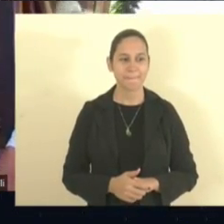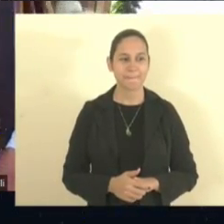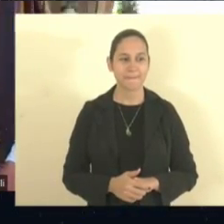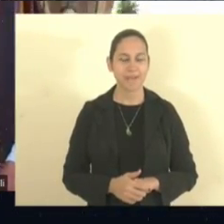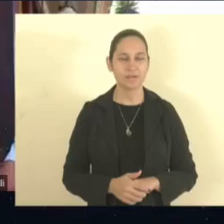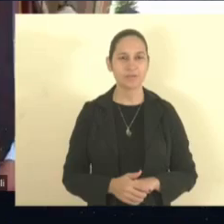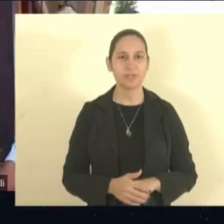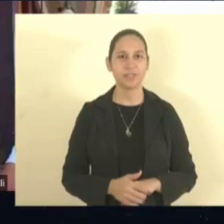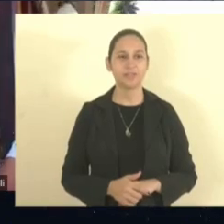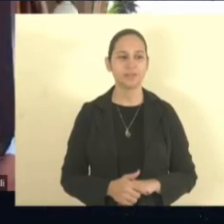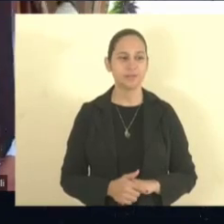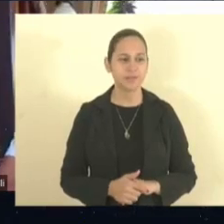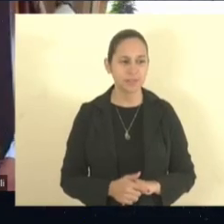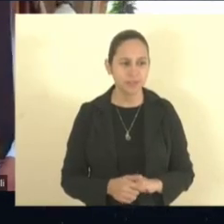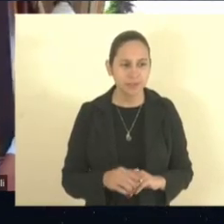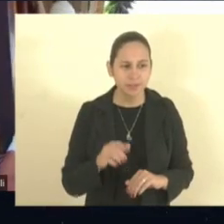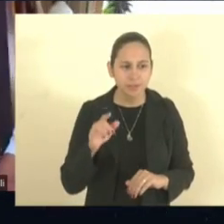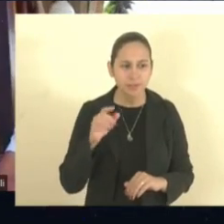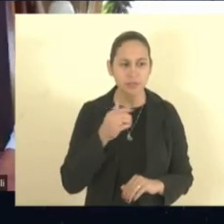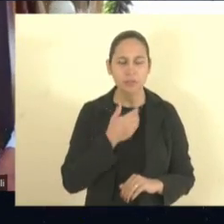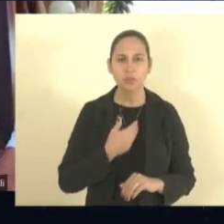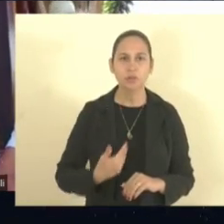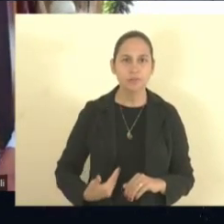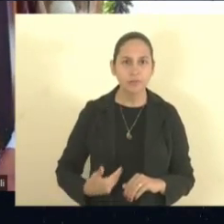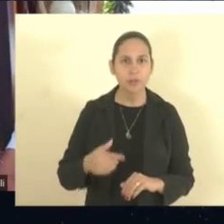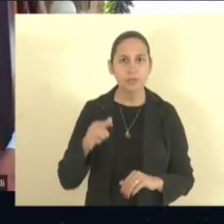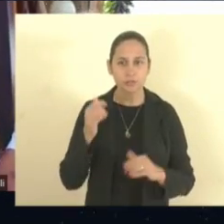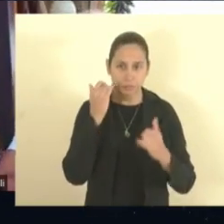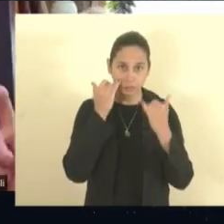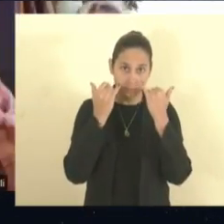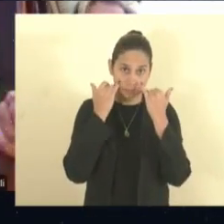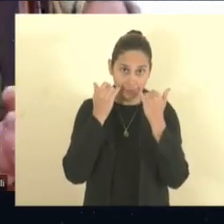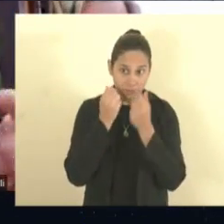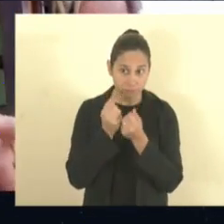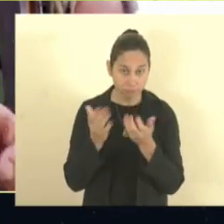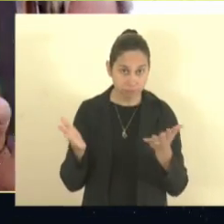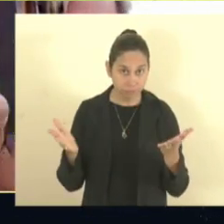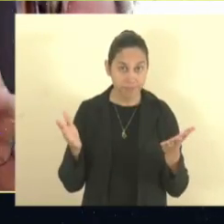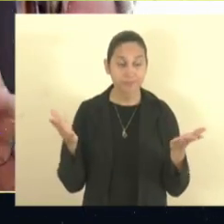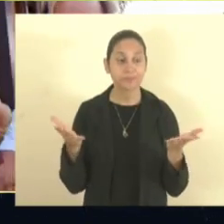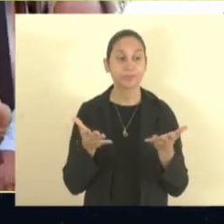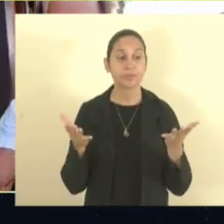do governo, que você vai estar inteirado das coisas. Deputado...